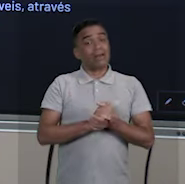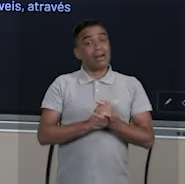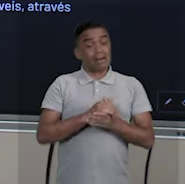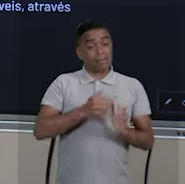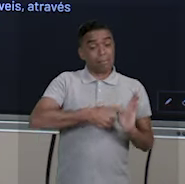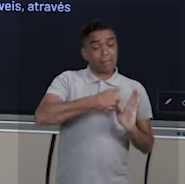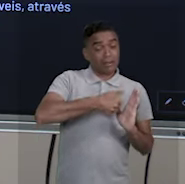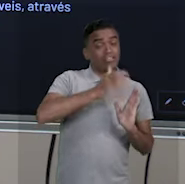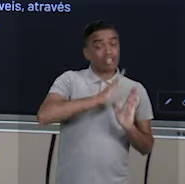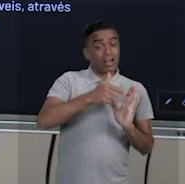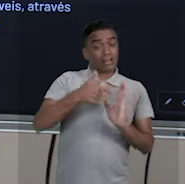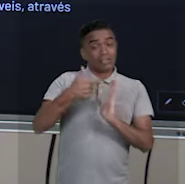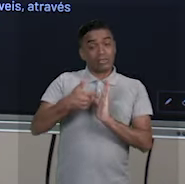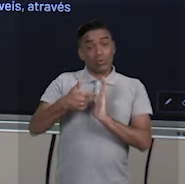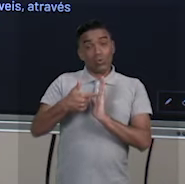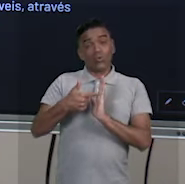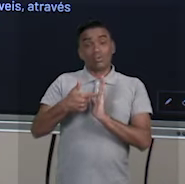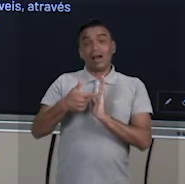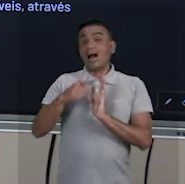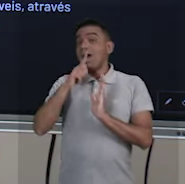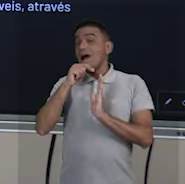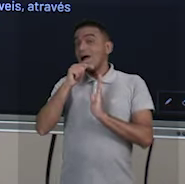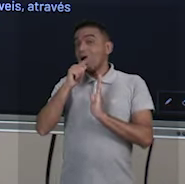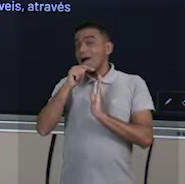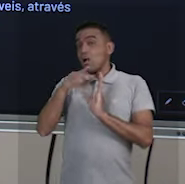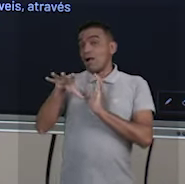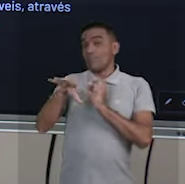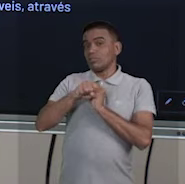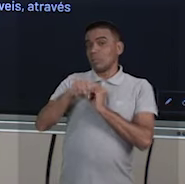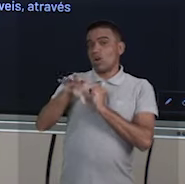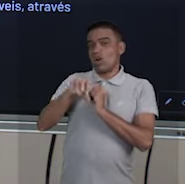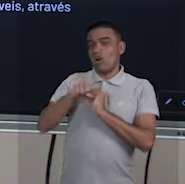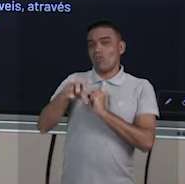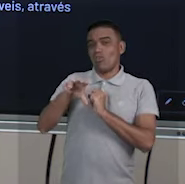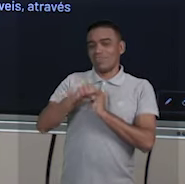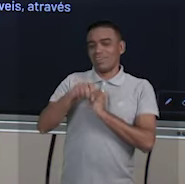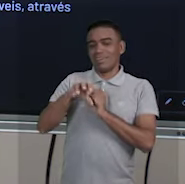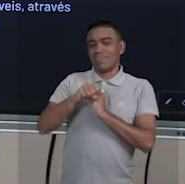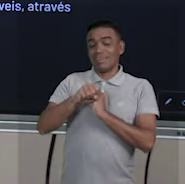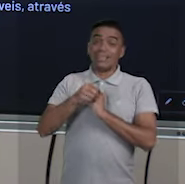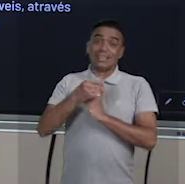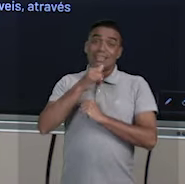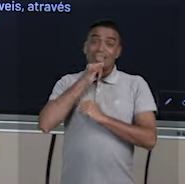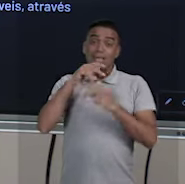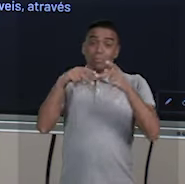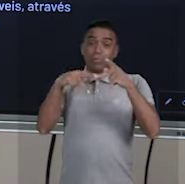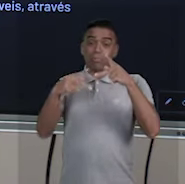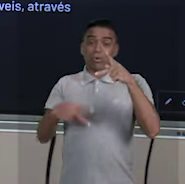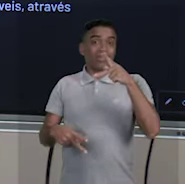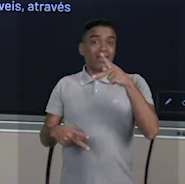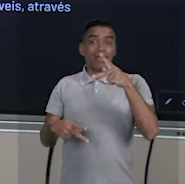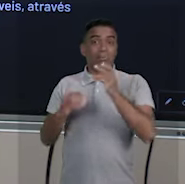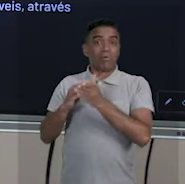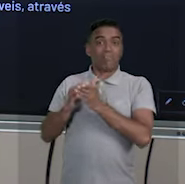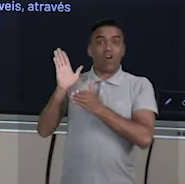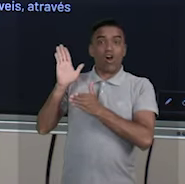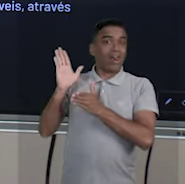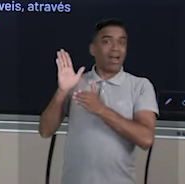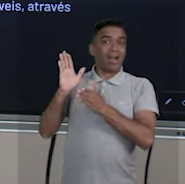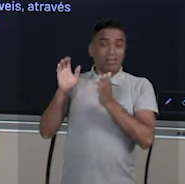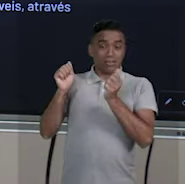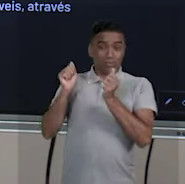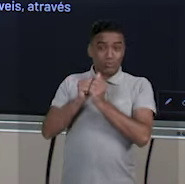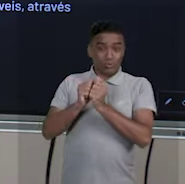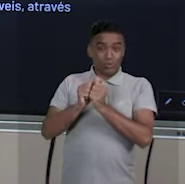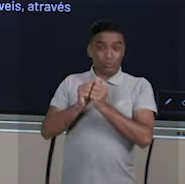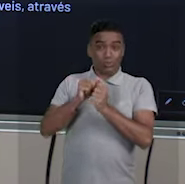reabsorção. Reabsorve a água, nutrientes que não podem sair. Por exemplo, proteína não é algo que pode sair na urina. Ela